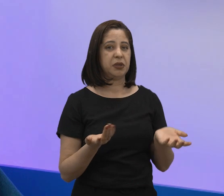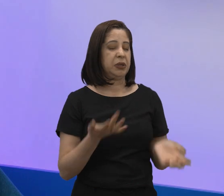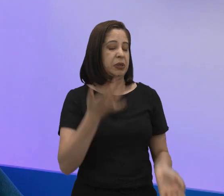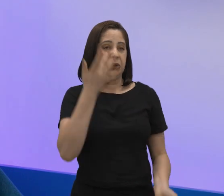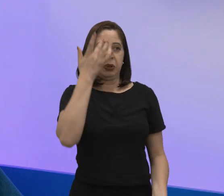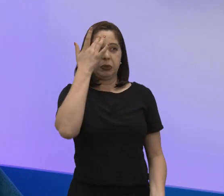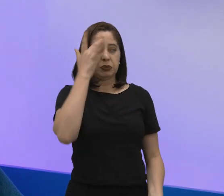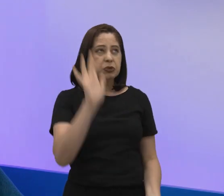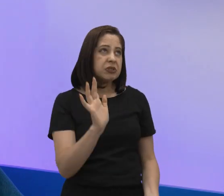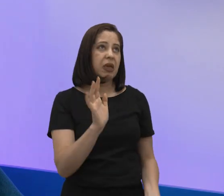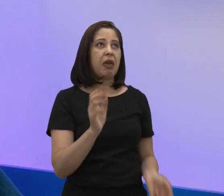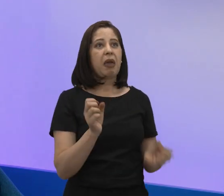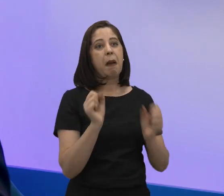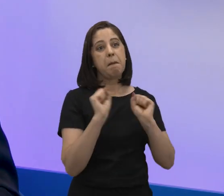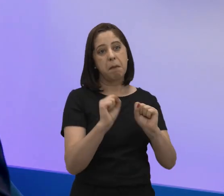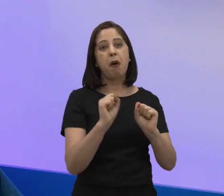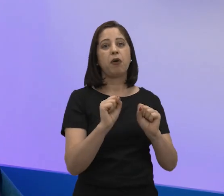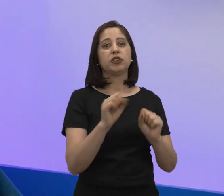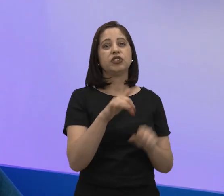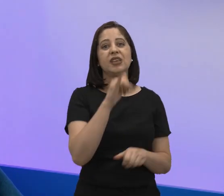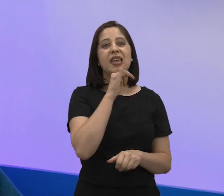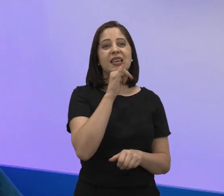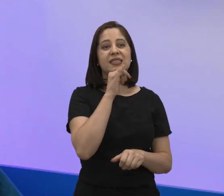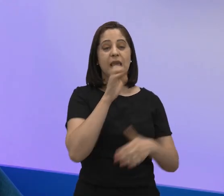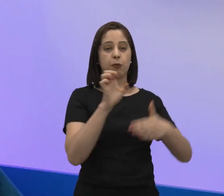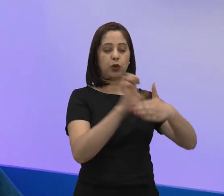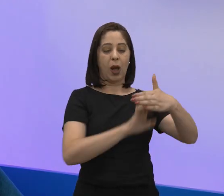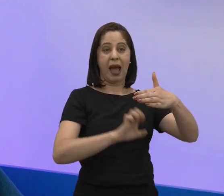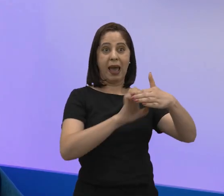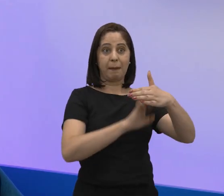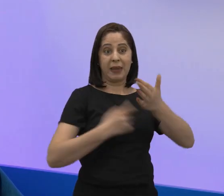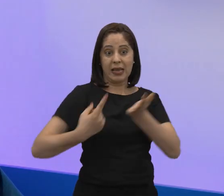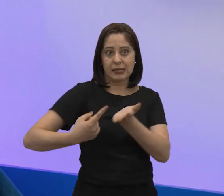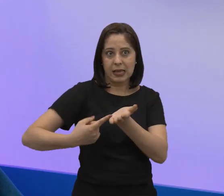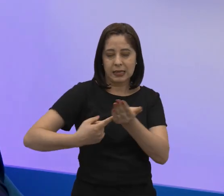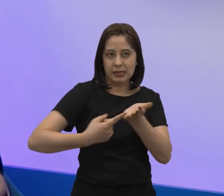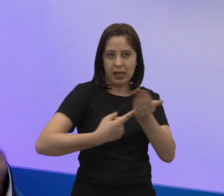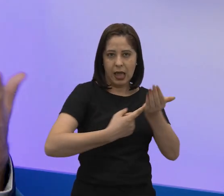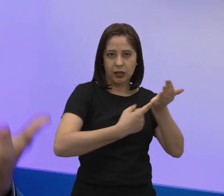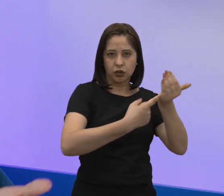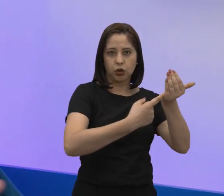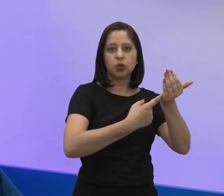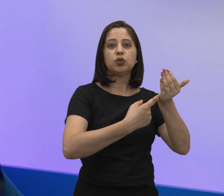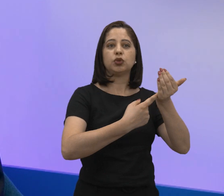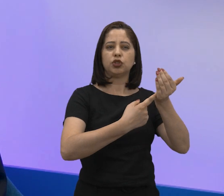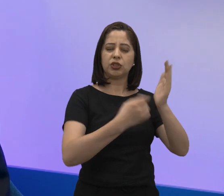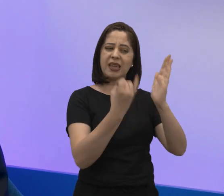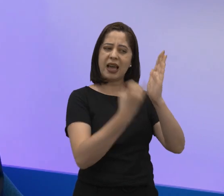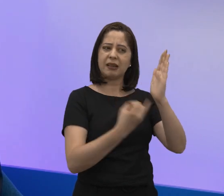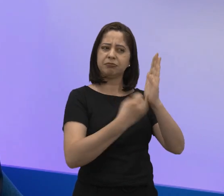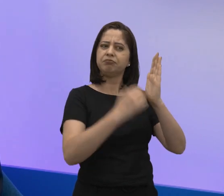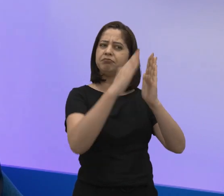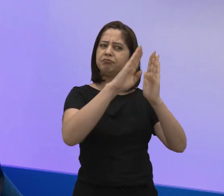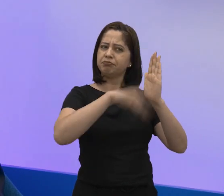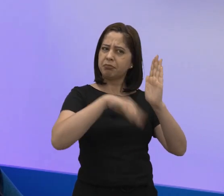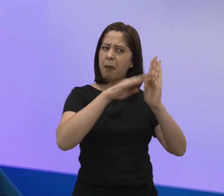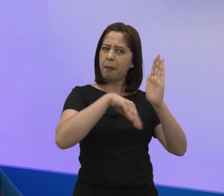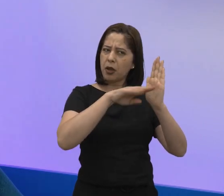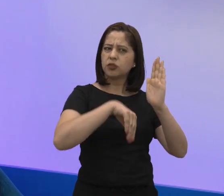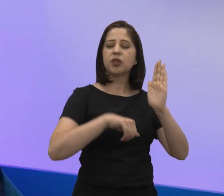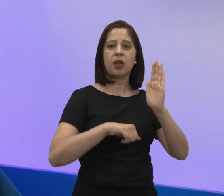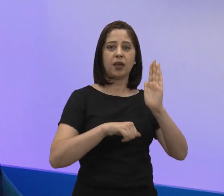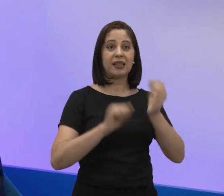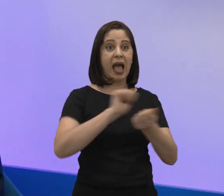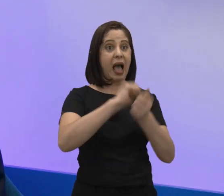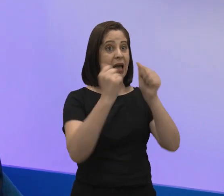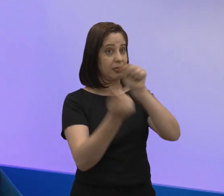fiscais para as big techs, as grandes empresas que oferecem os serviços de redes sociais, é uma coisa a se pensar sem sombra de dúvida, adaptando